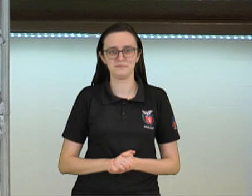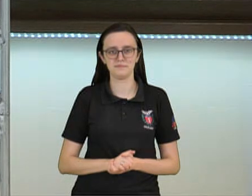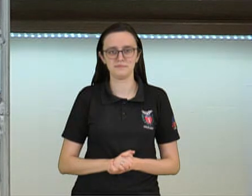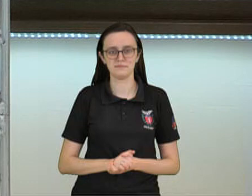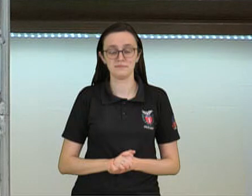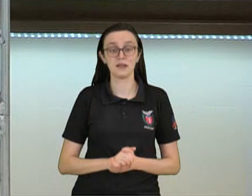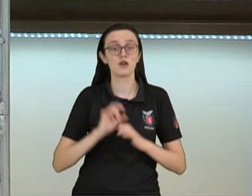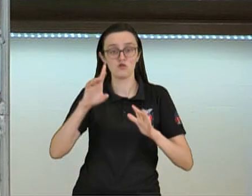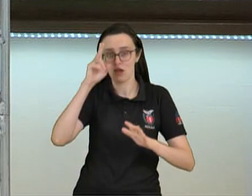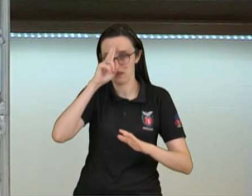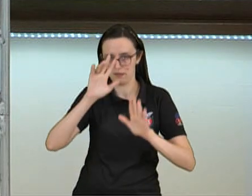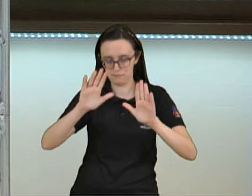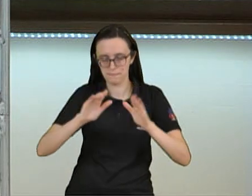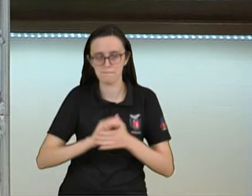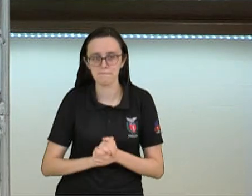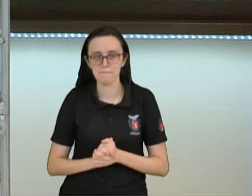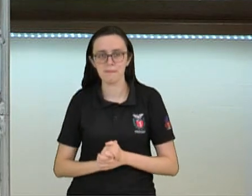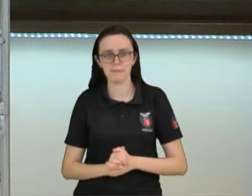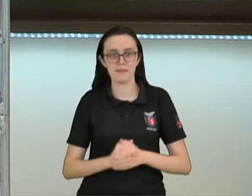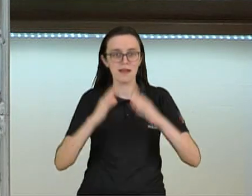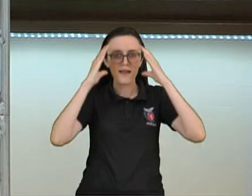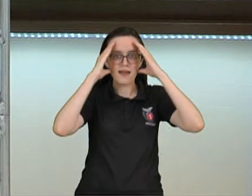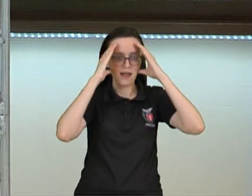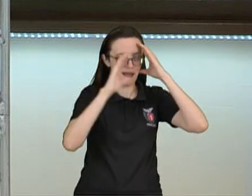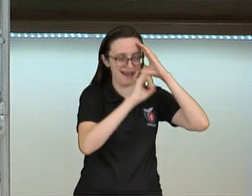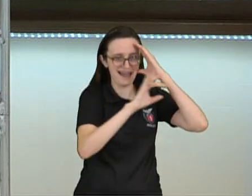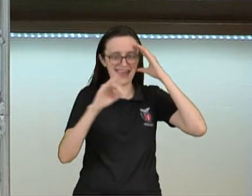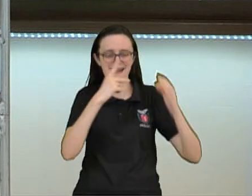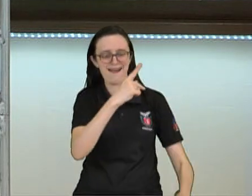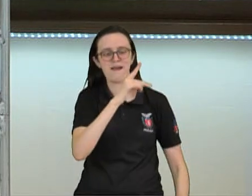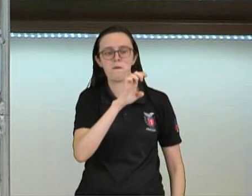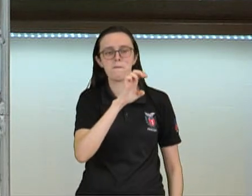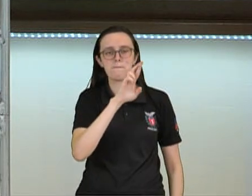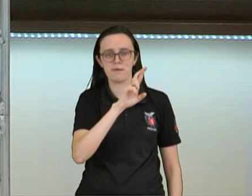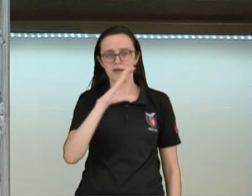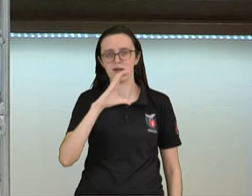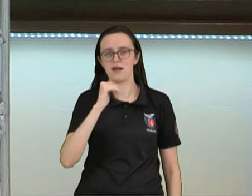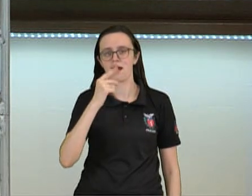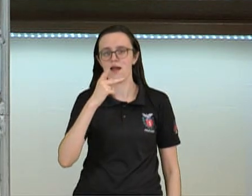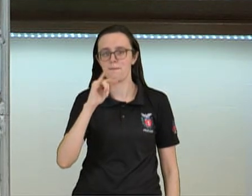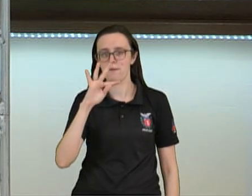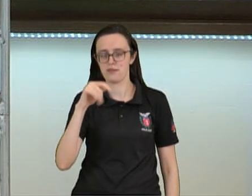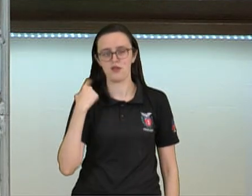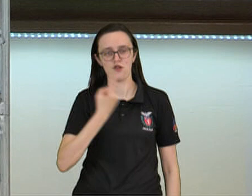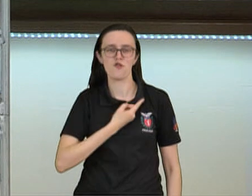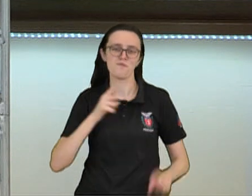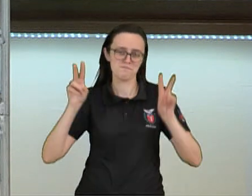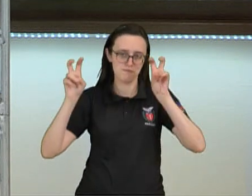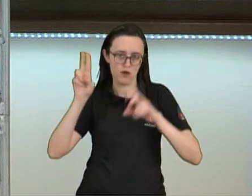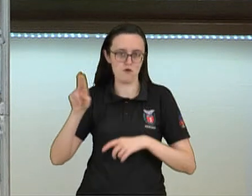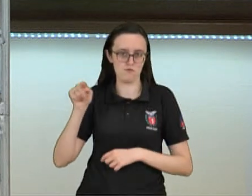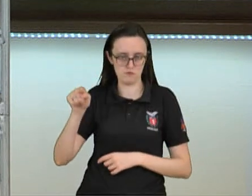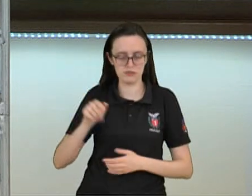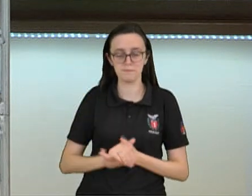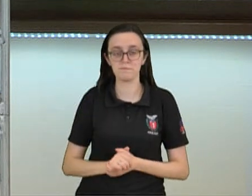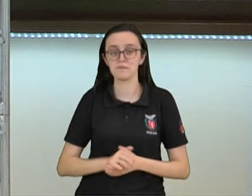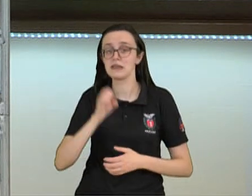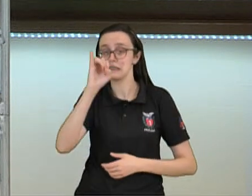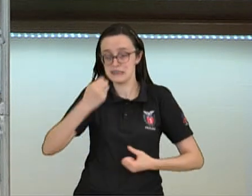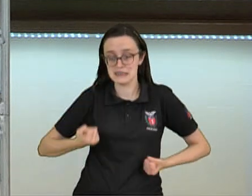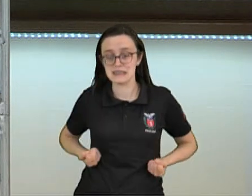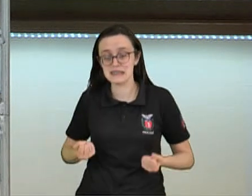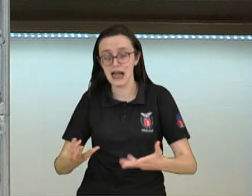Então, só vamos relembrar. O valor per capita é por cabeça, por pessoa, certo? Nós usamos essa expressão. Então, se for um